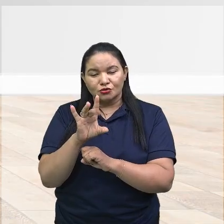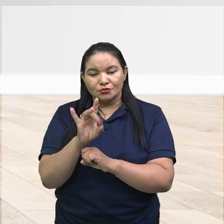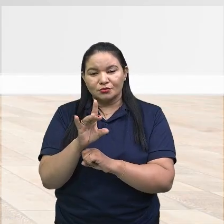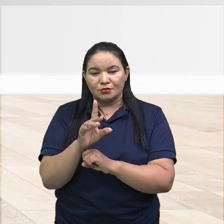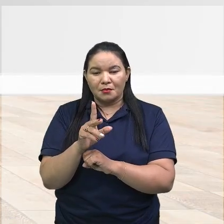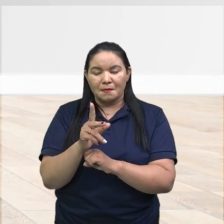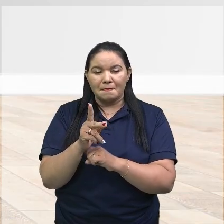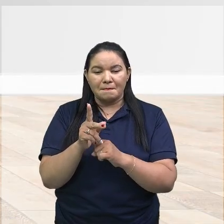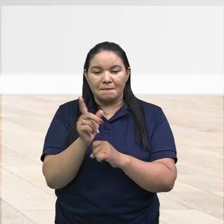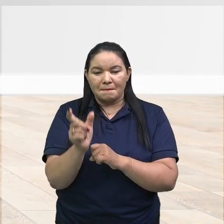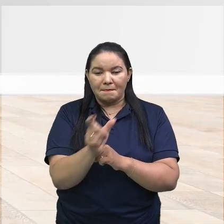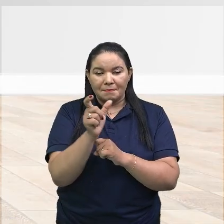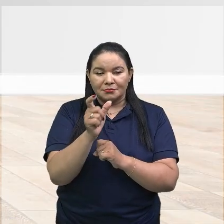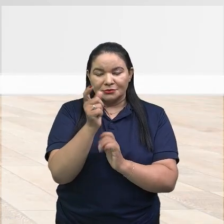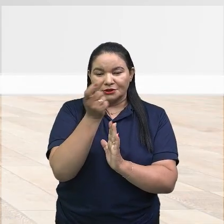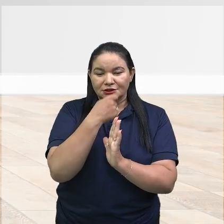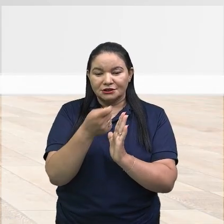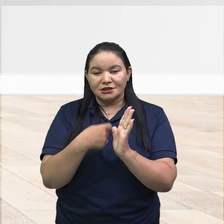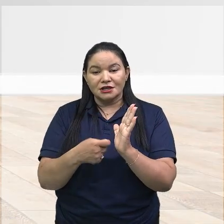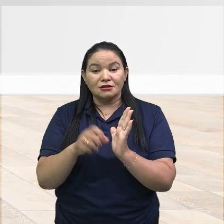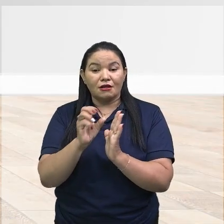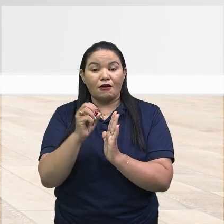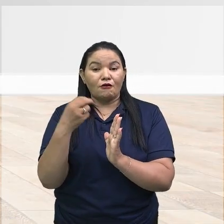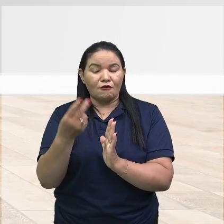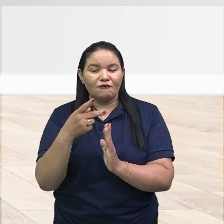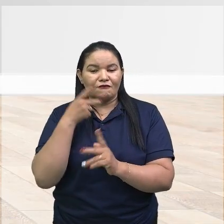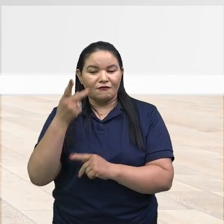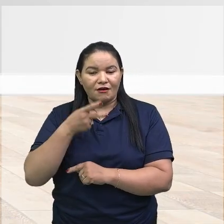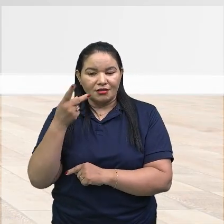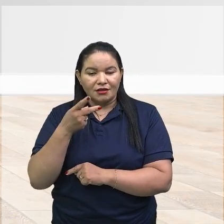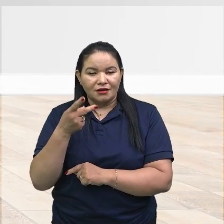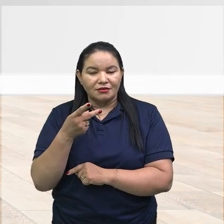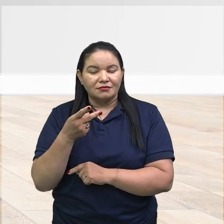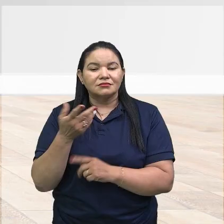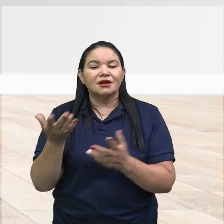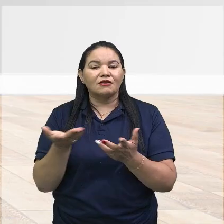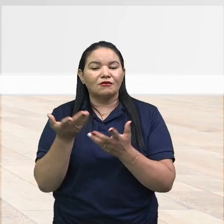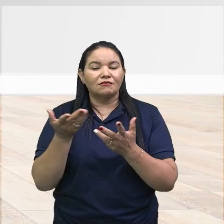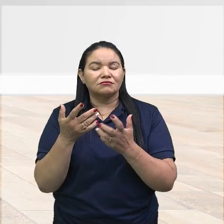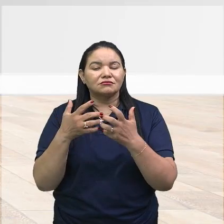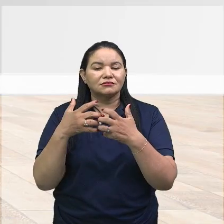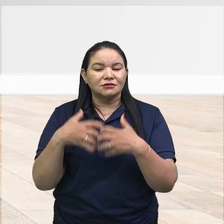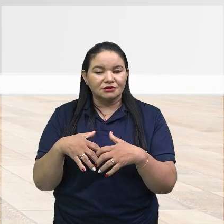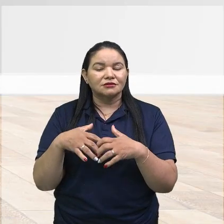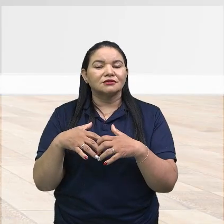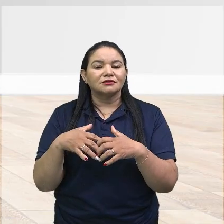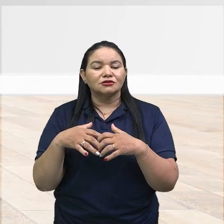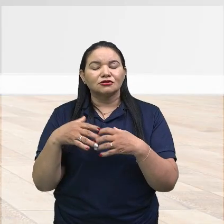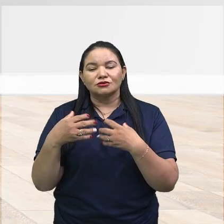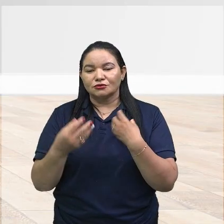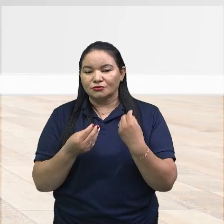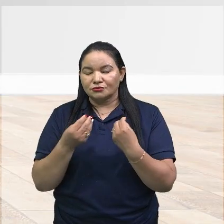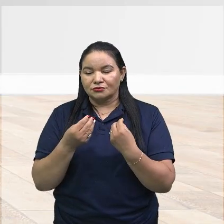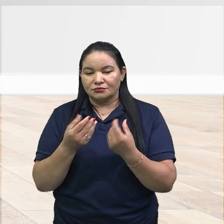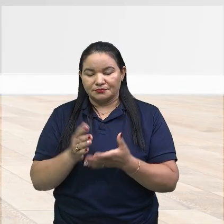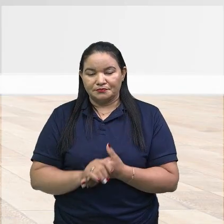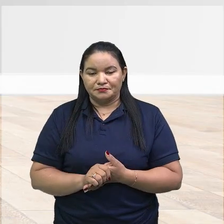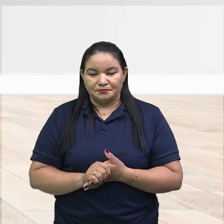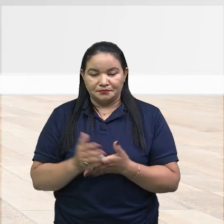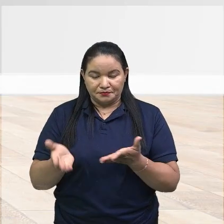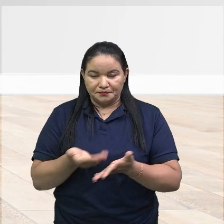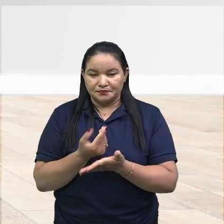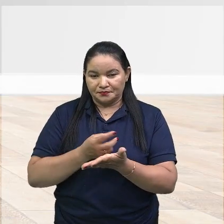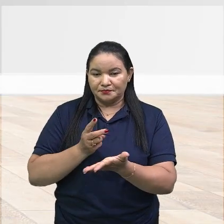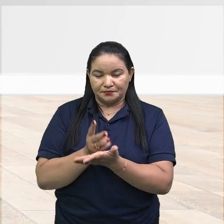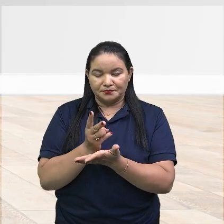palavra, seja ela escrita ou falada? Vamos refletir sobre isso. E para a gente continuar essa reflexão,